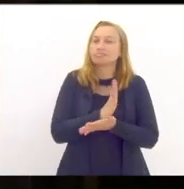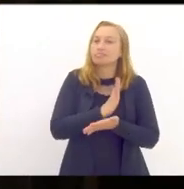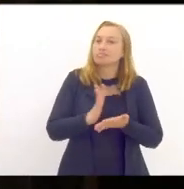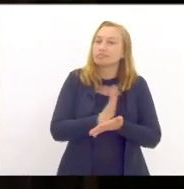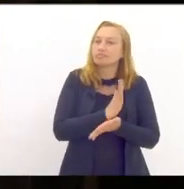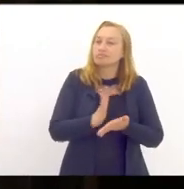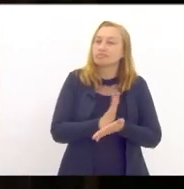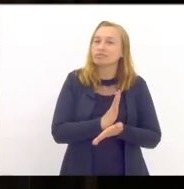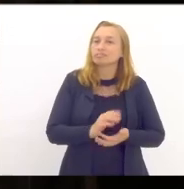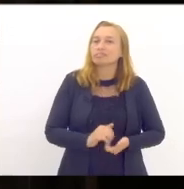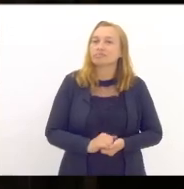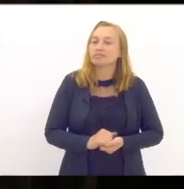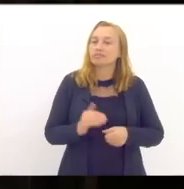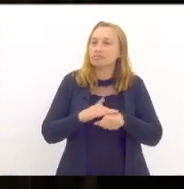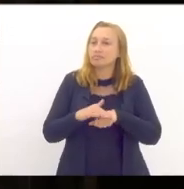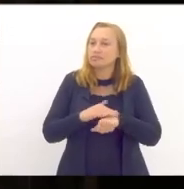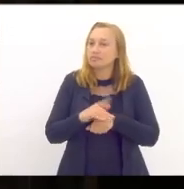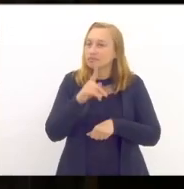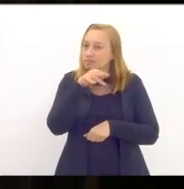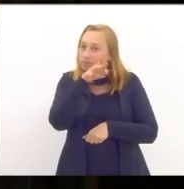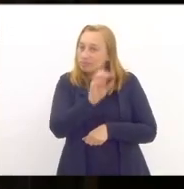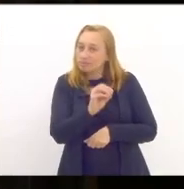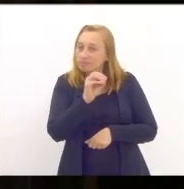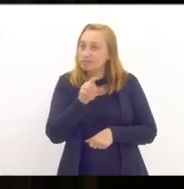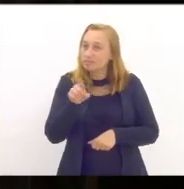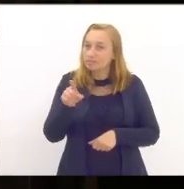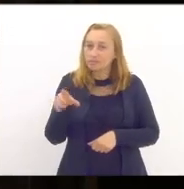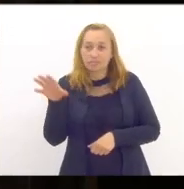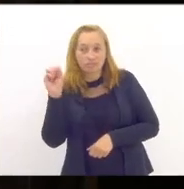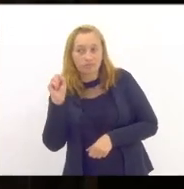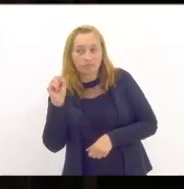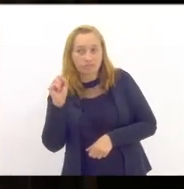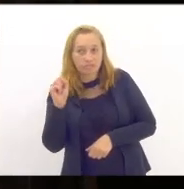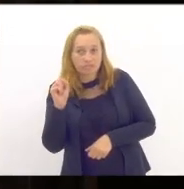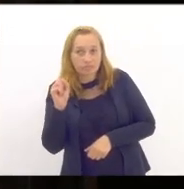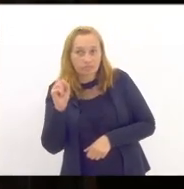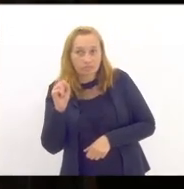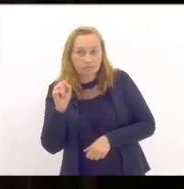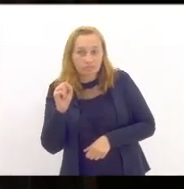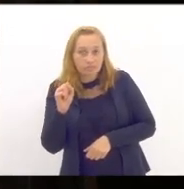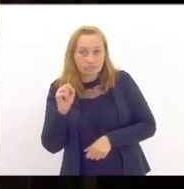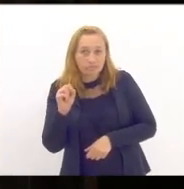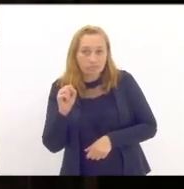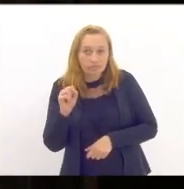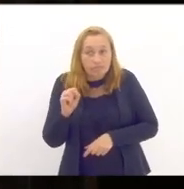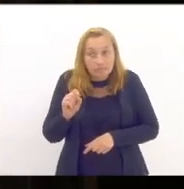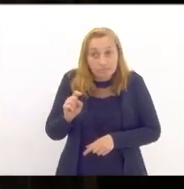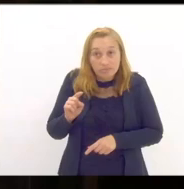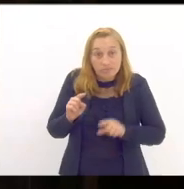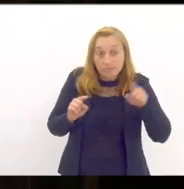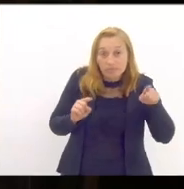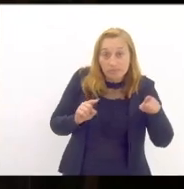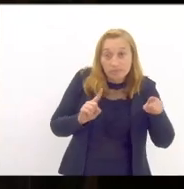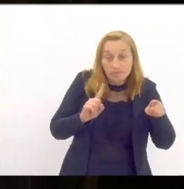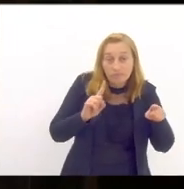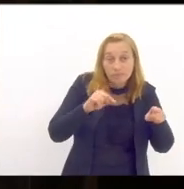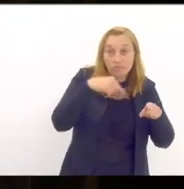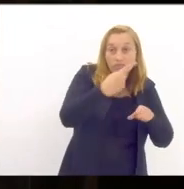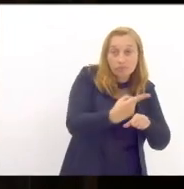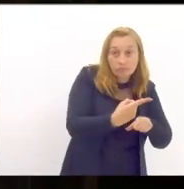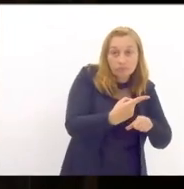eu conversava com ele alguma coisa, ele me ouvia. Aí ele ia e eu via o outro lado.